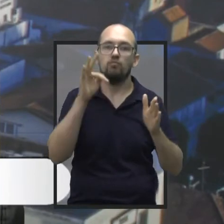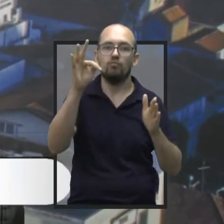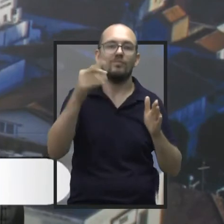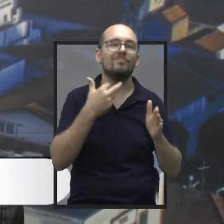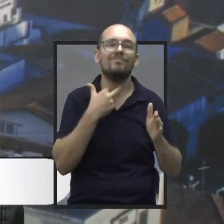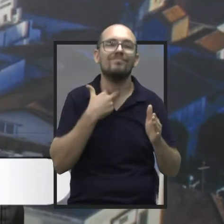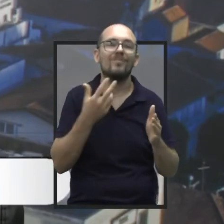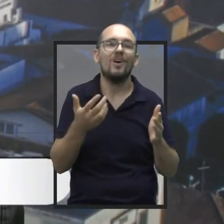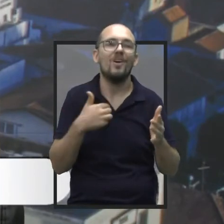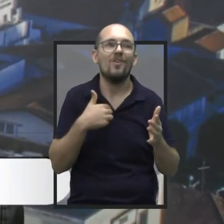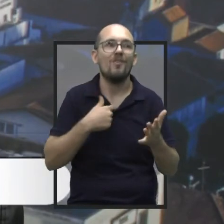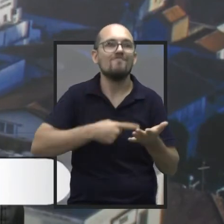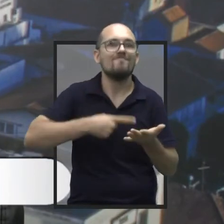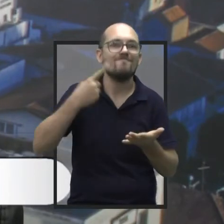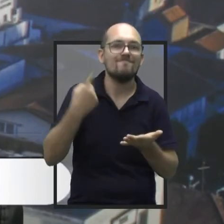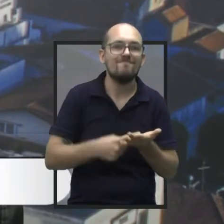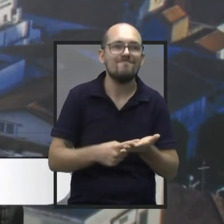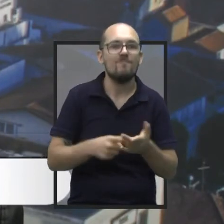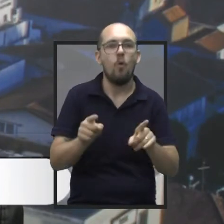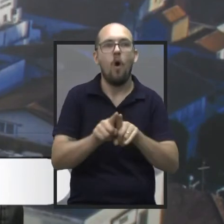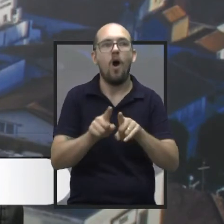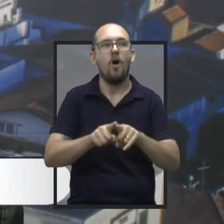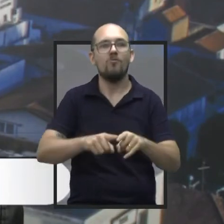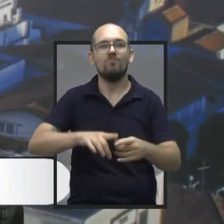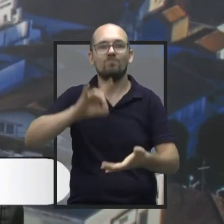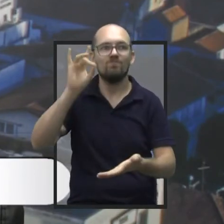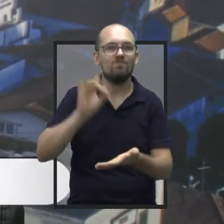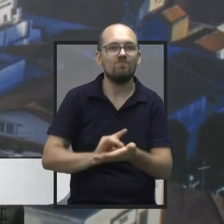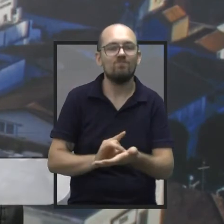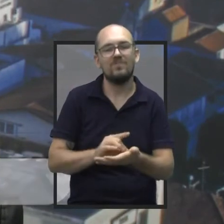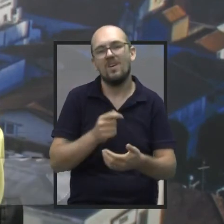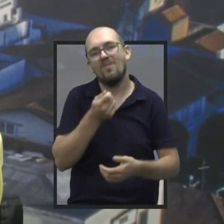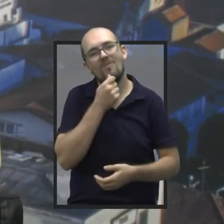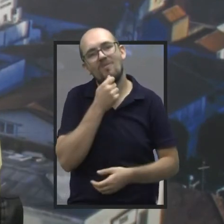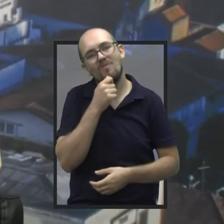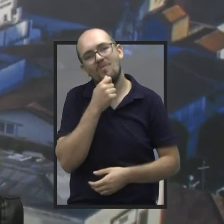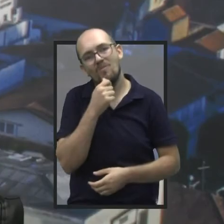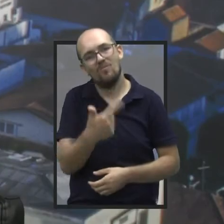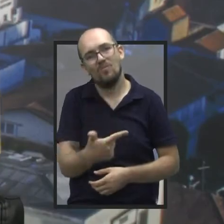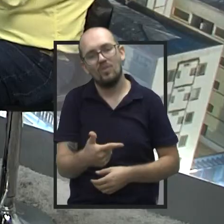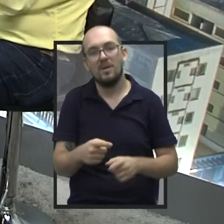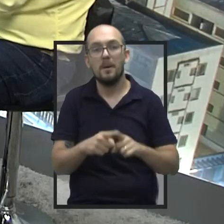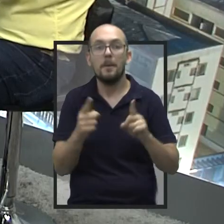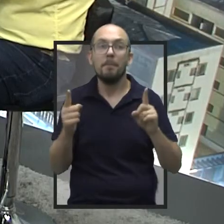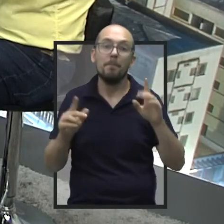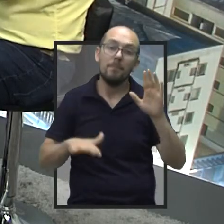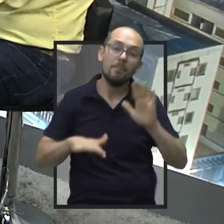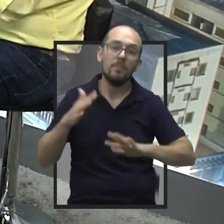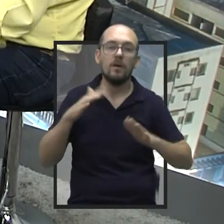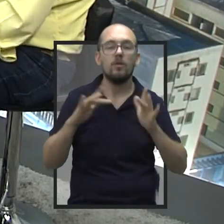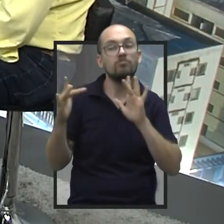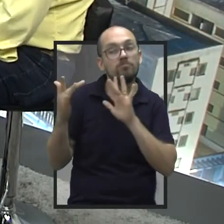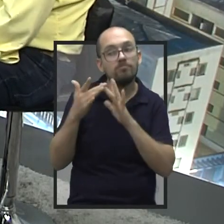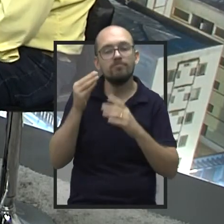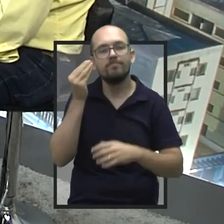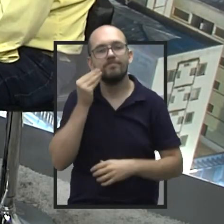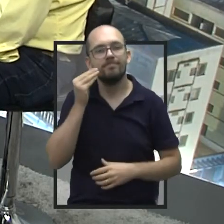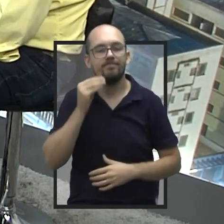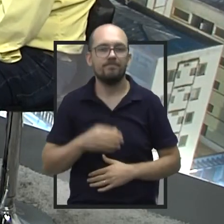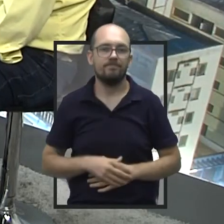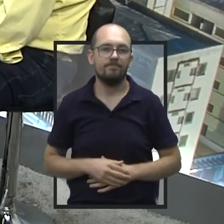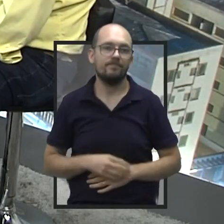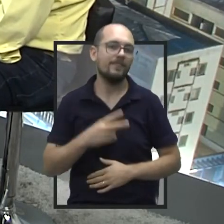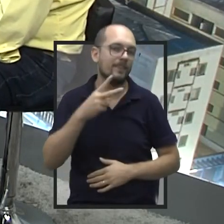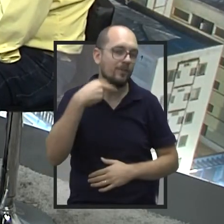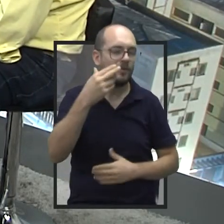não posso colocar isso como se fosse uma coisa certa, Ângelo. Sim, mas é uma tentativa, né? Vereador, mais uma